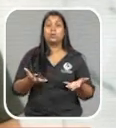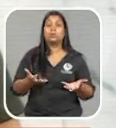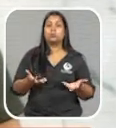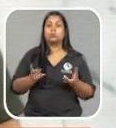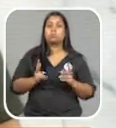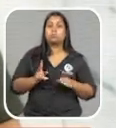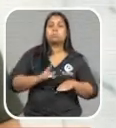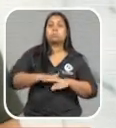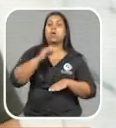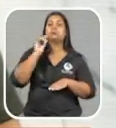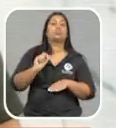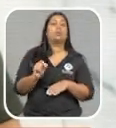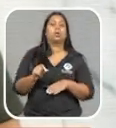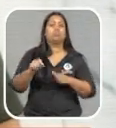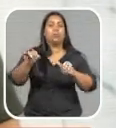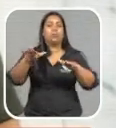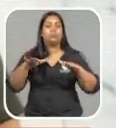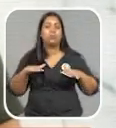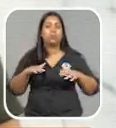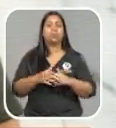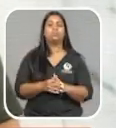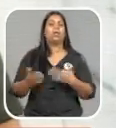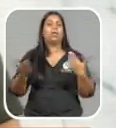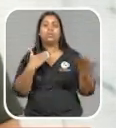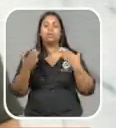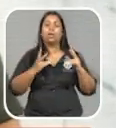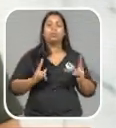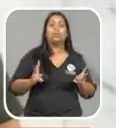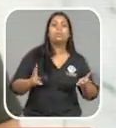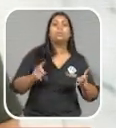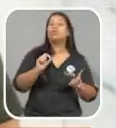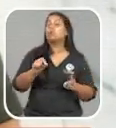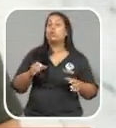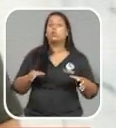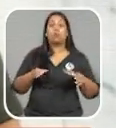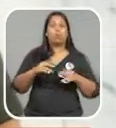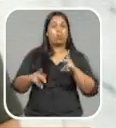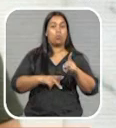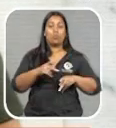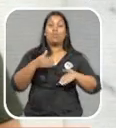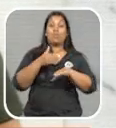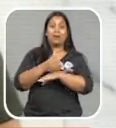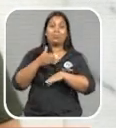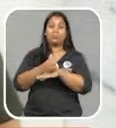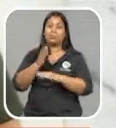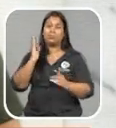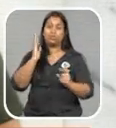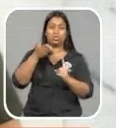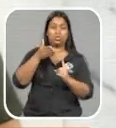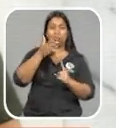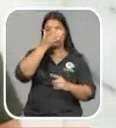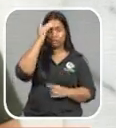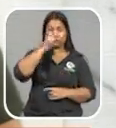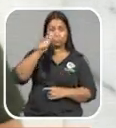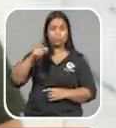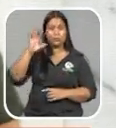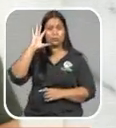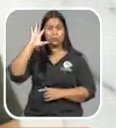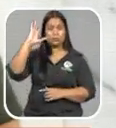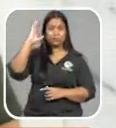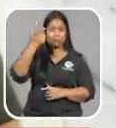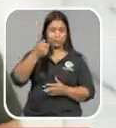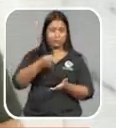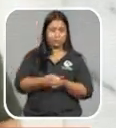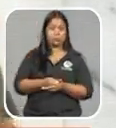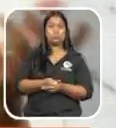esse diálogo permanente com a população, a participação direta das pessoas nas decisões da cidade.